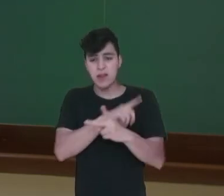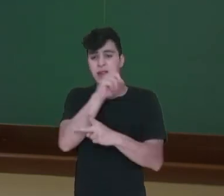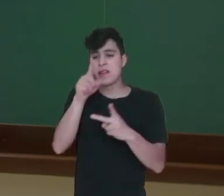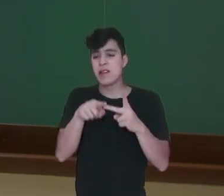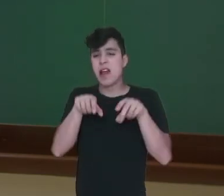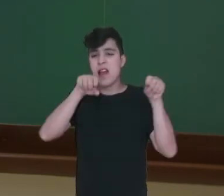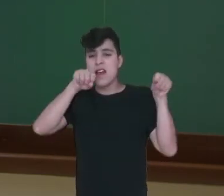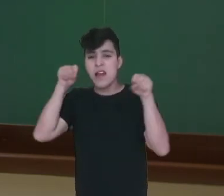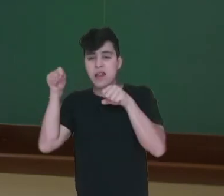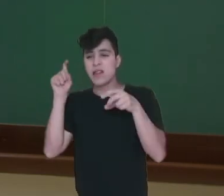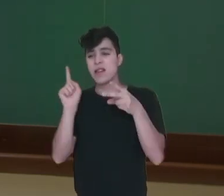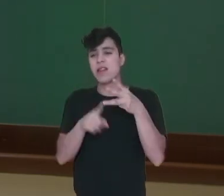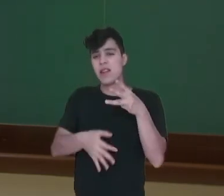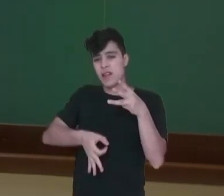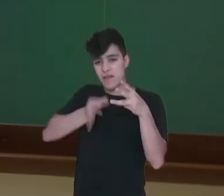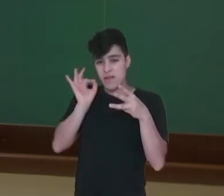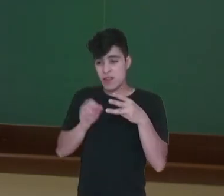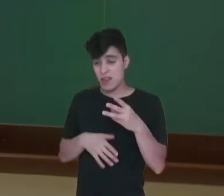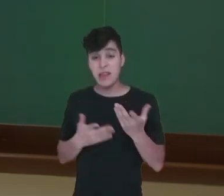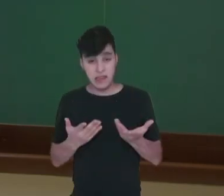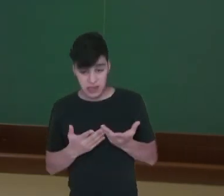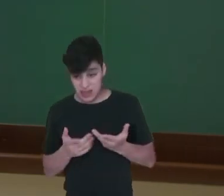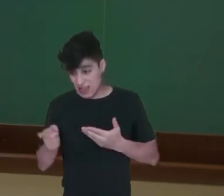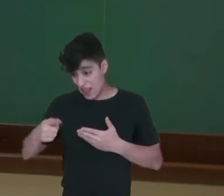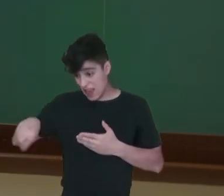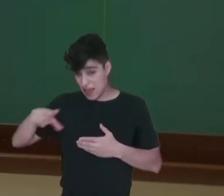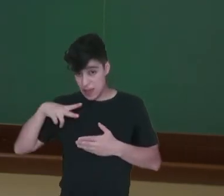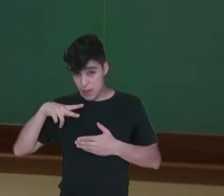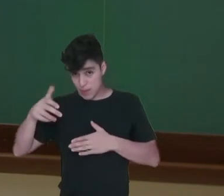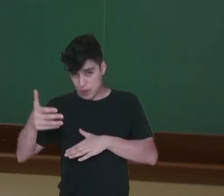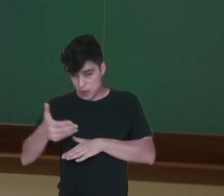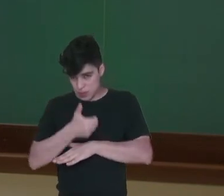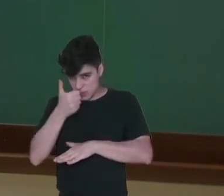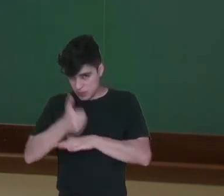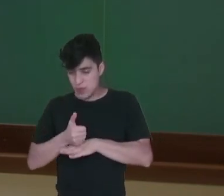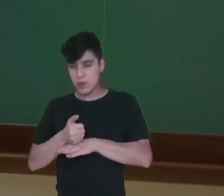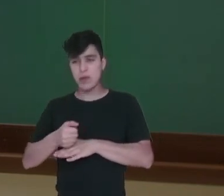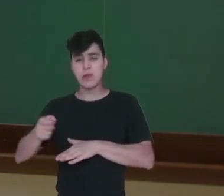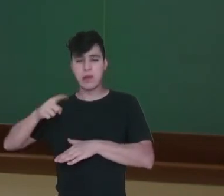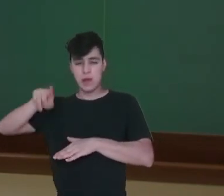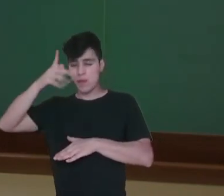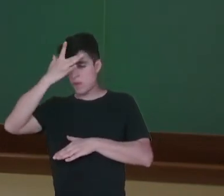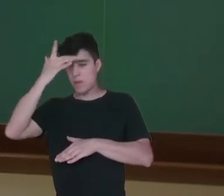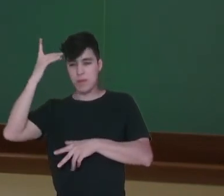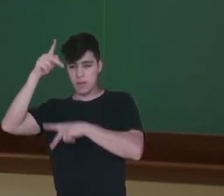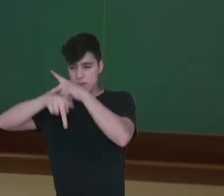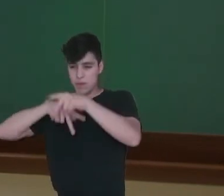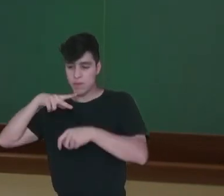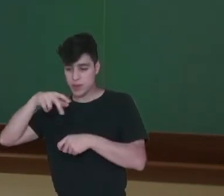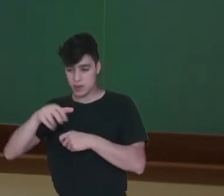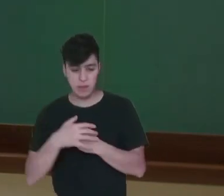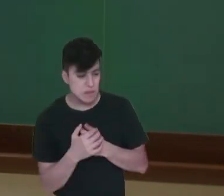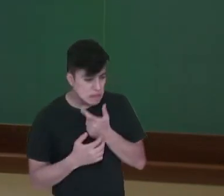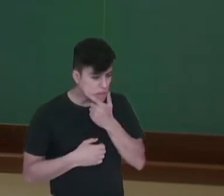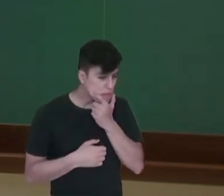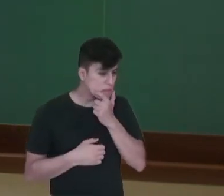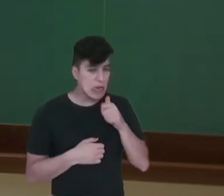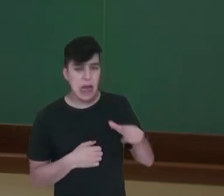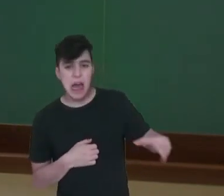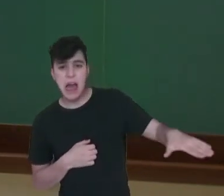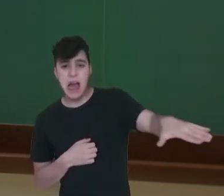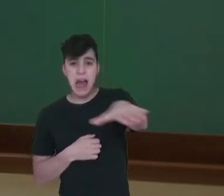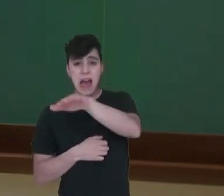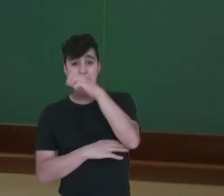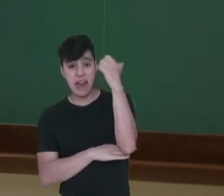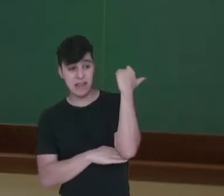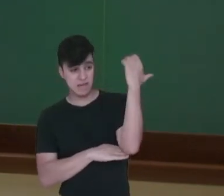Ou seja, todas as atividades que os portugueses desenvolveram no Brasil no início, utilizavam as áreas onde estava a